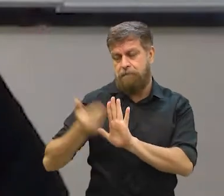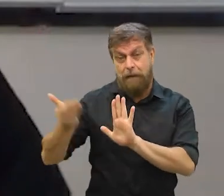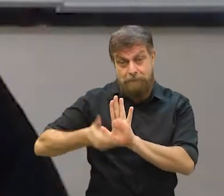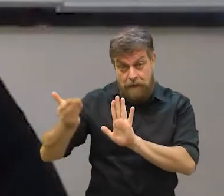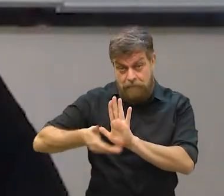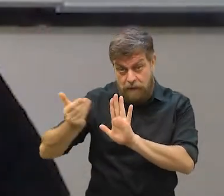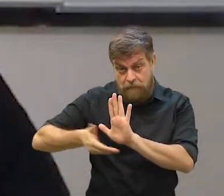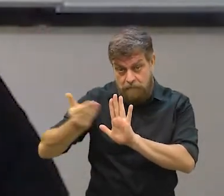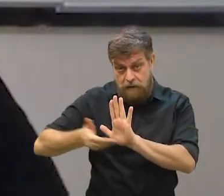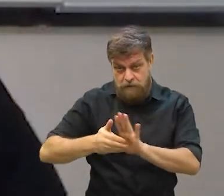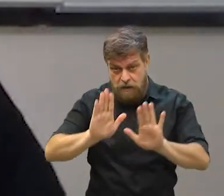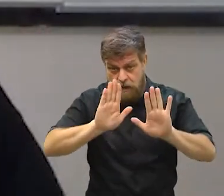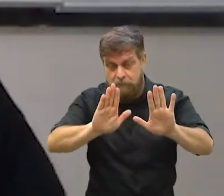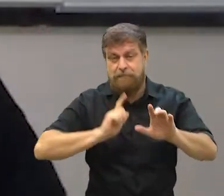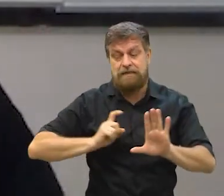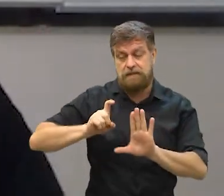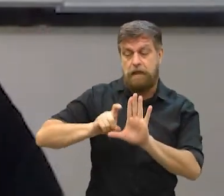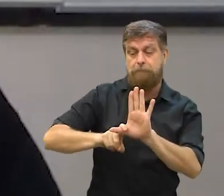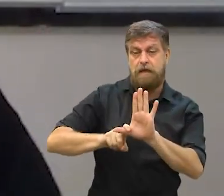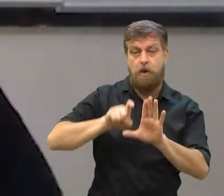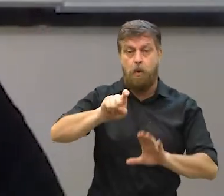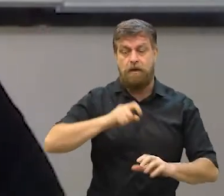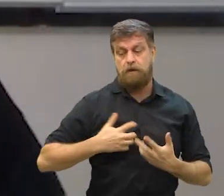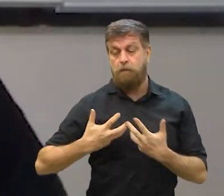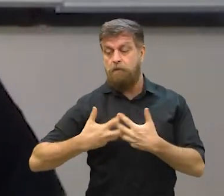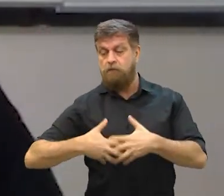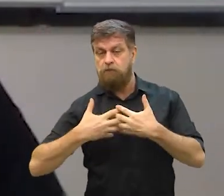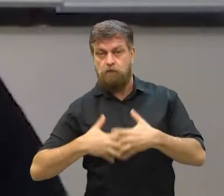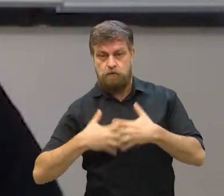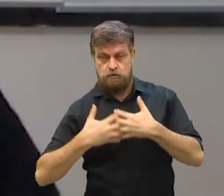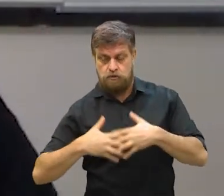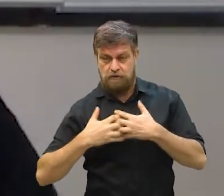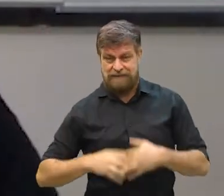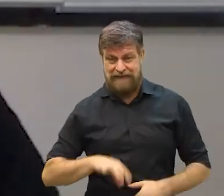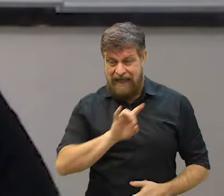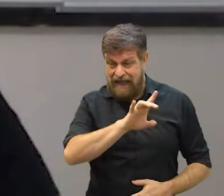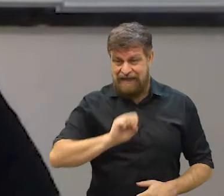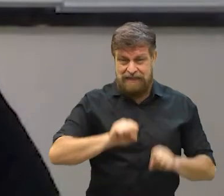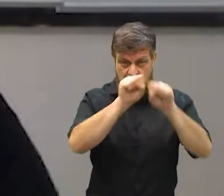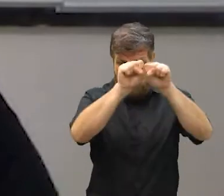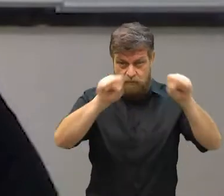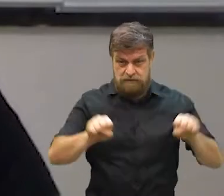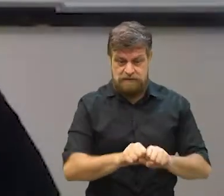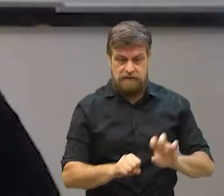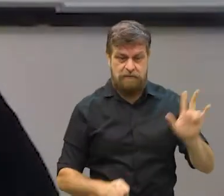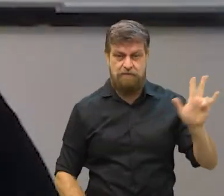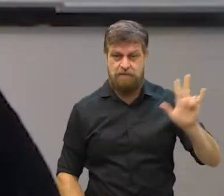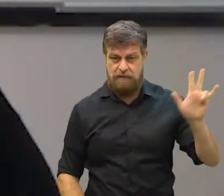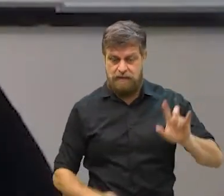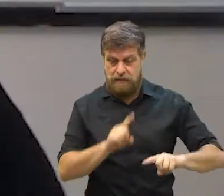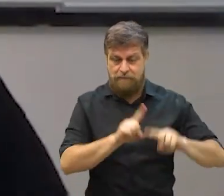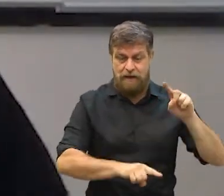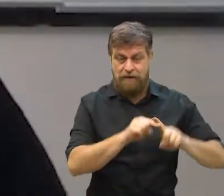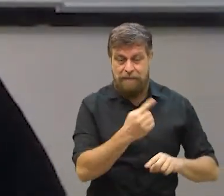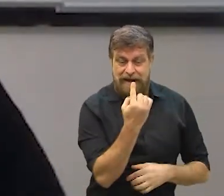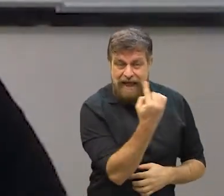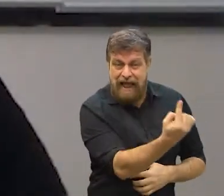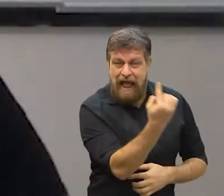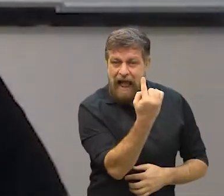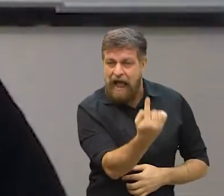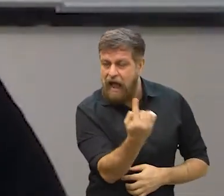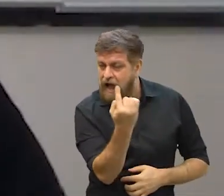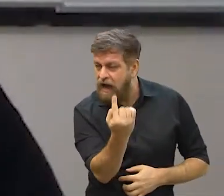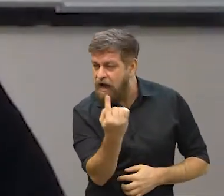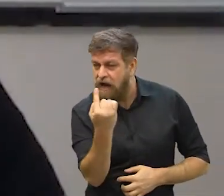alguns, mas isso vai depender da resposta de cada paciente, porque o sistema endocannabinoide ele é muito individual.